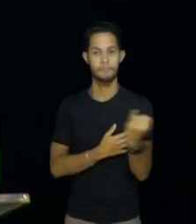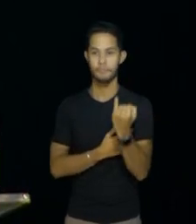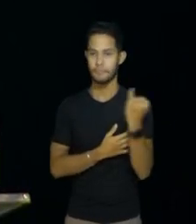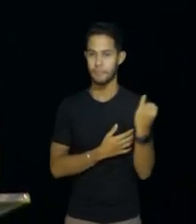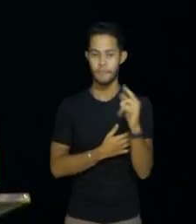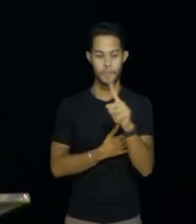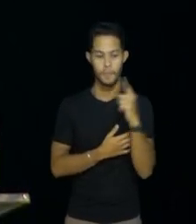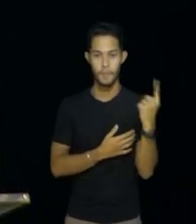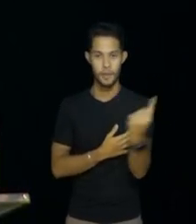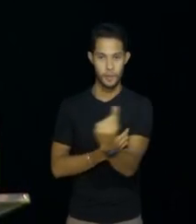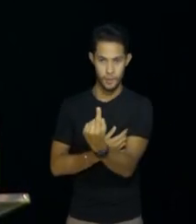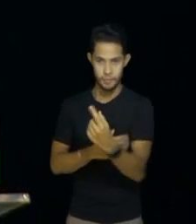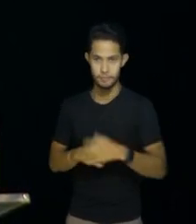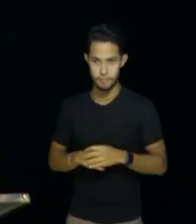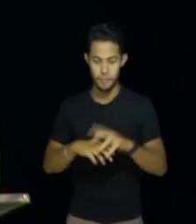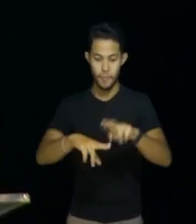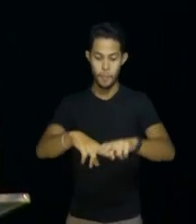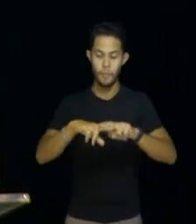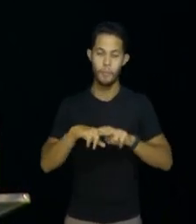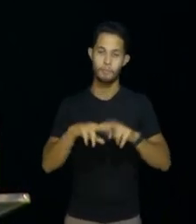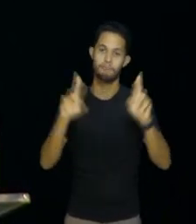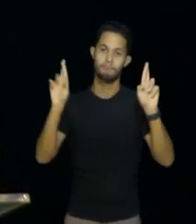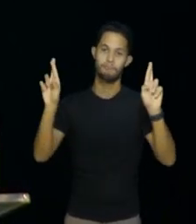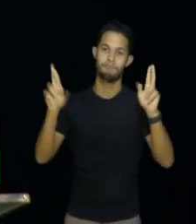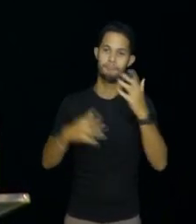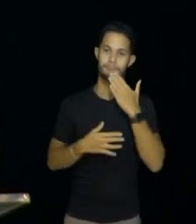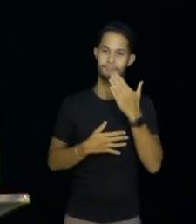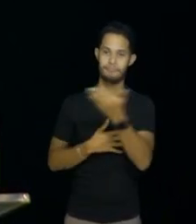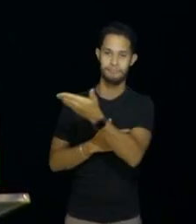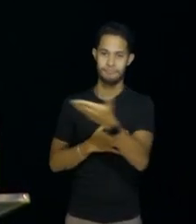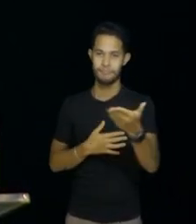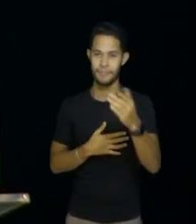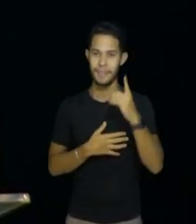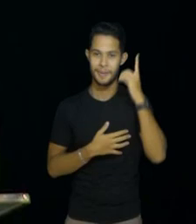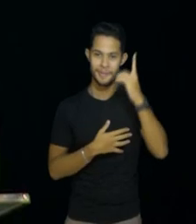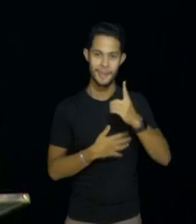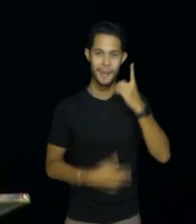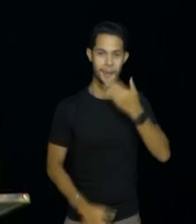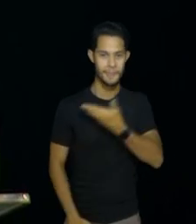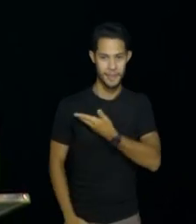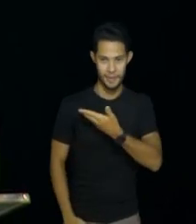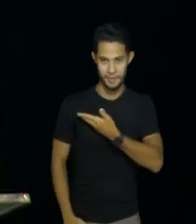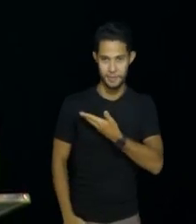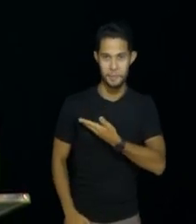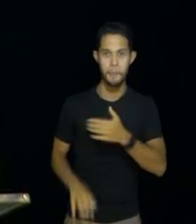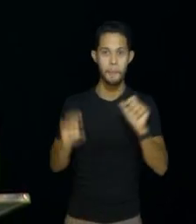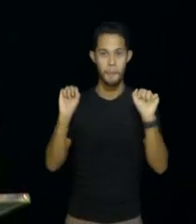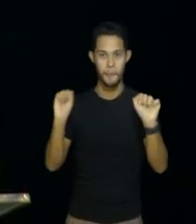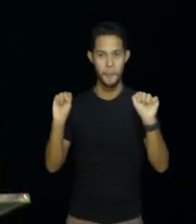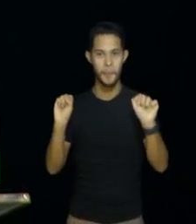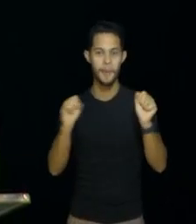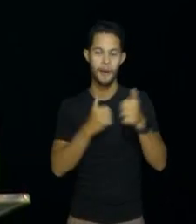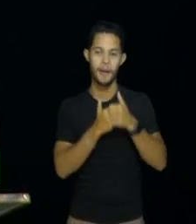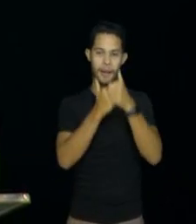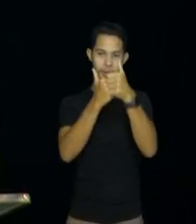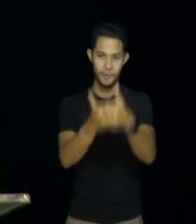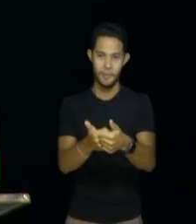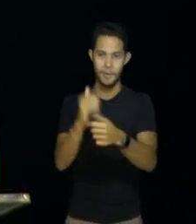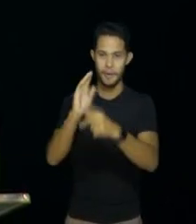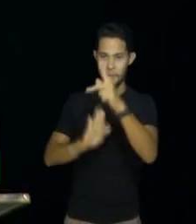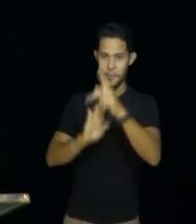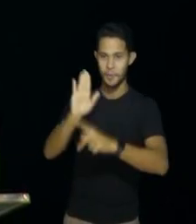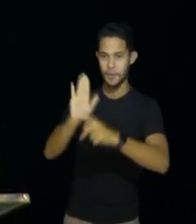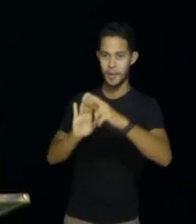para nós. Então, espero aí, peço aos nobres deputados, aos amigos, que possam nos acompanhar nesse projeto de